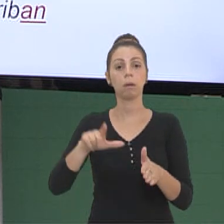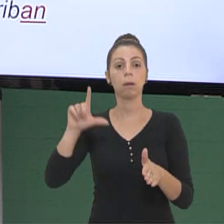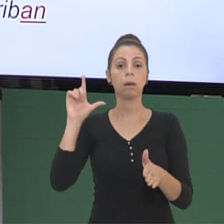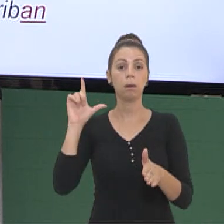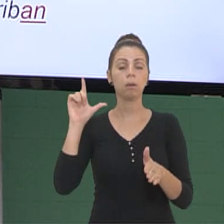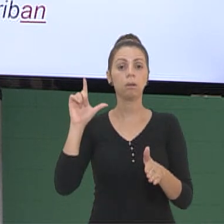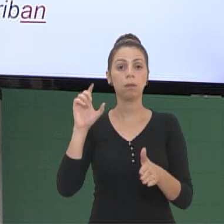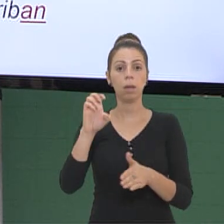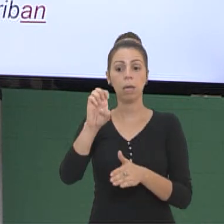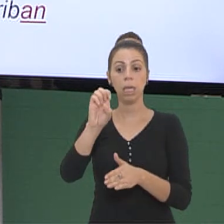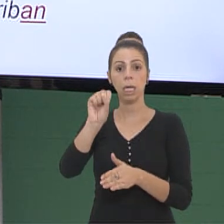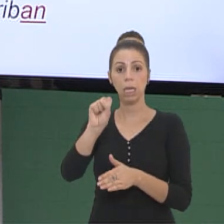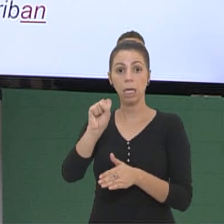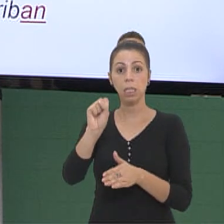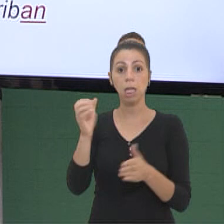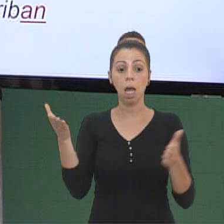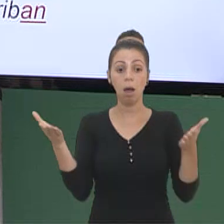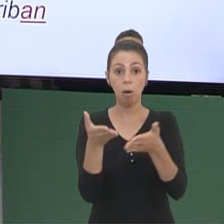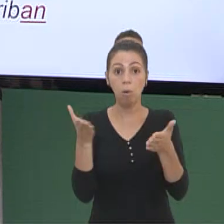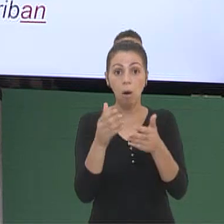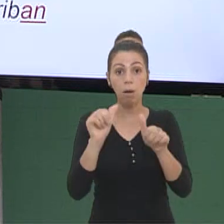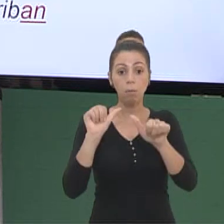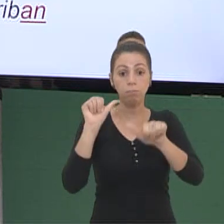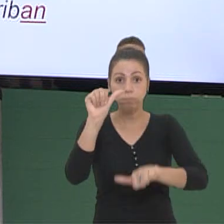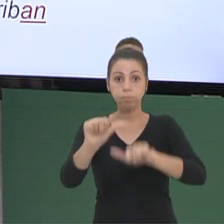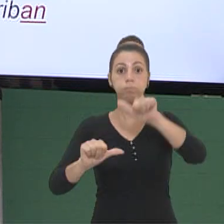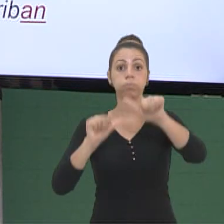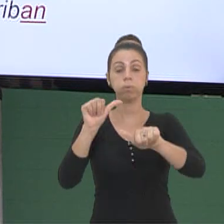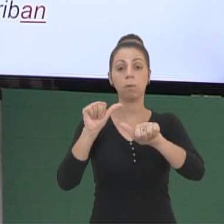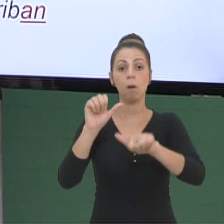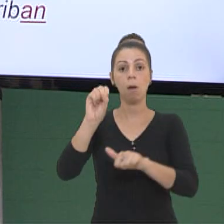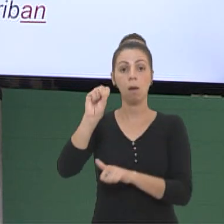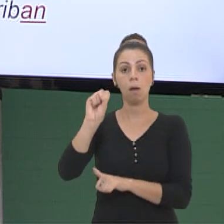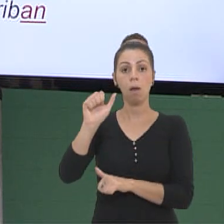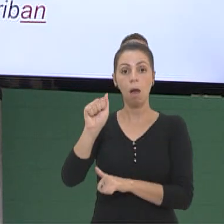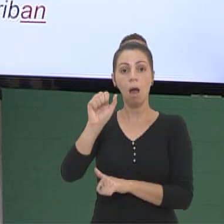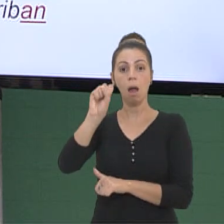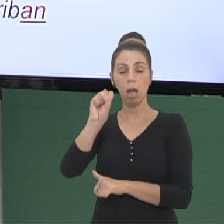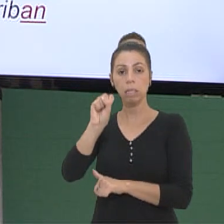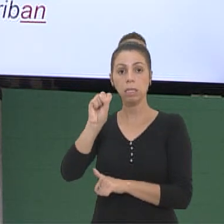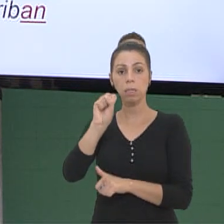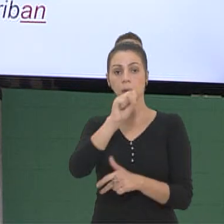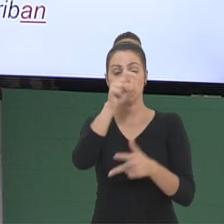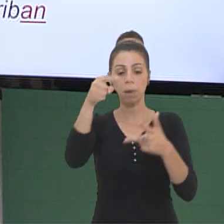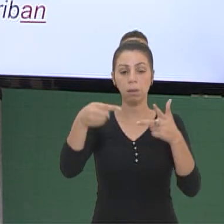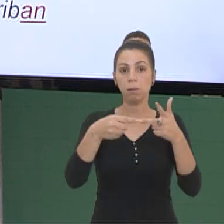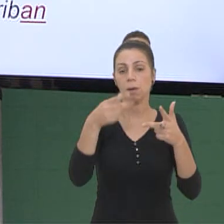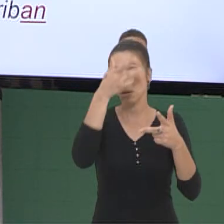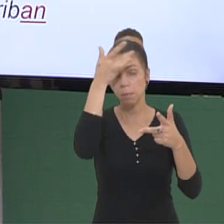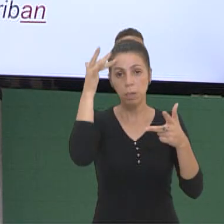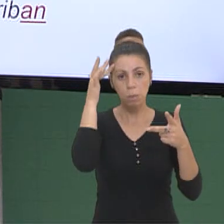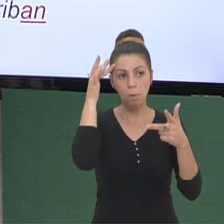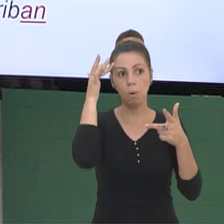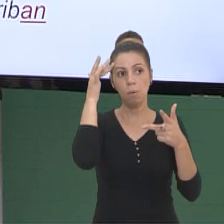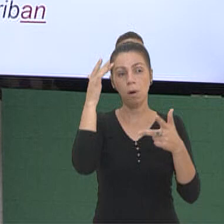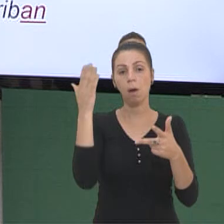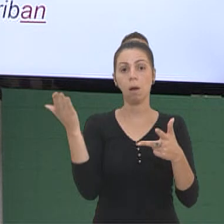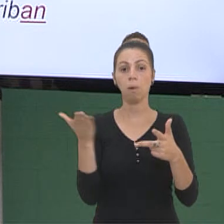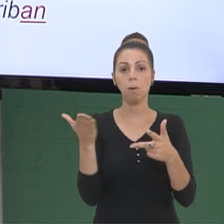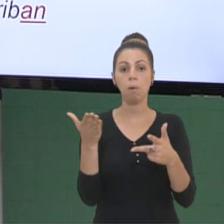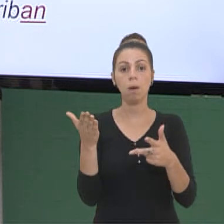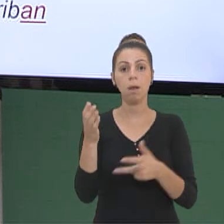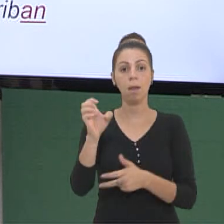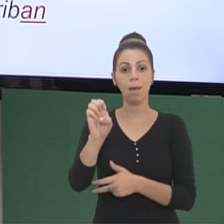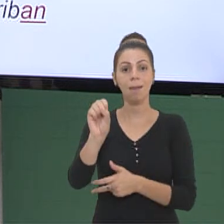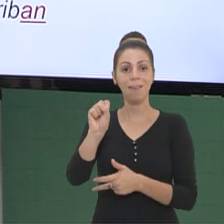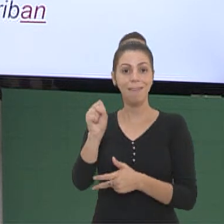es, agora é as. Para terceira pessoa do singular era e, agora é a,